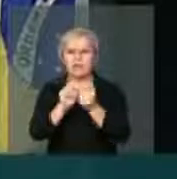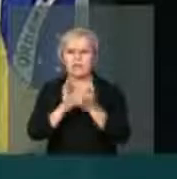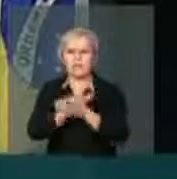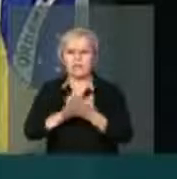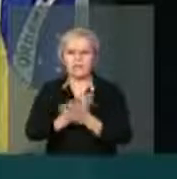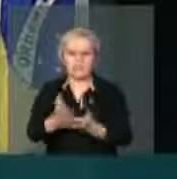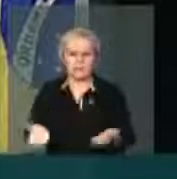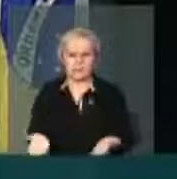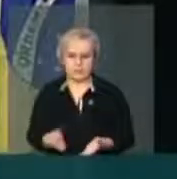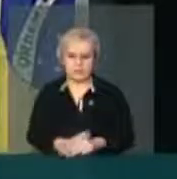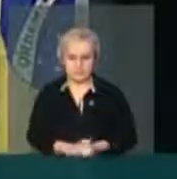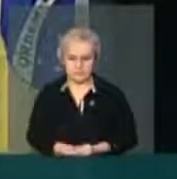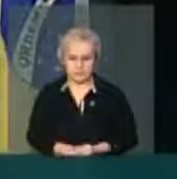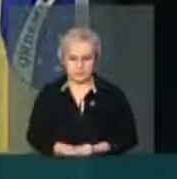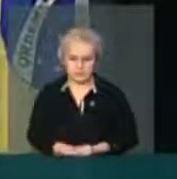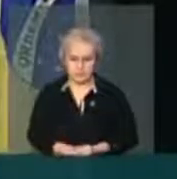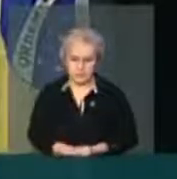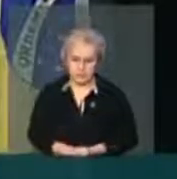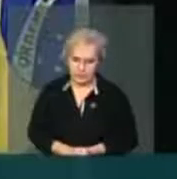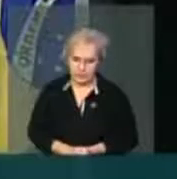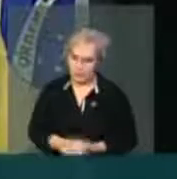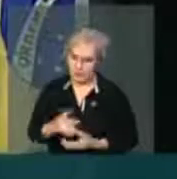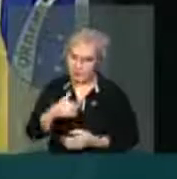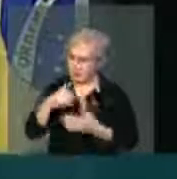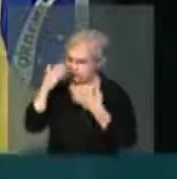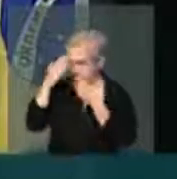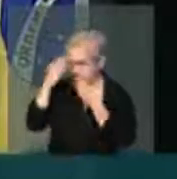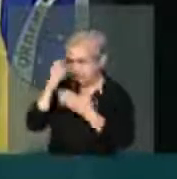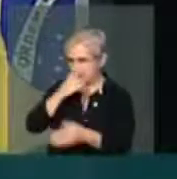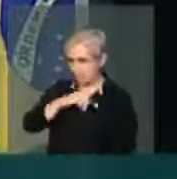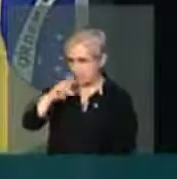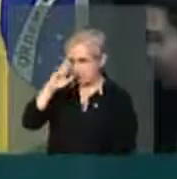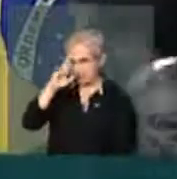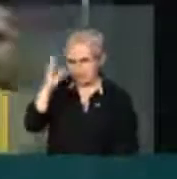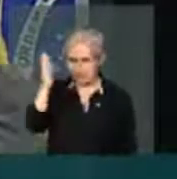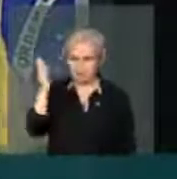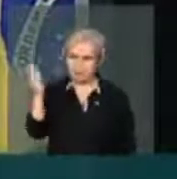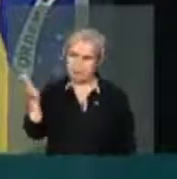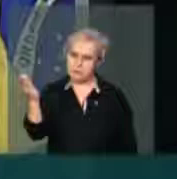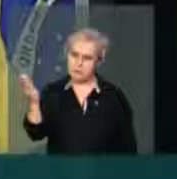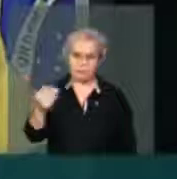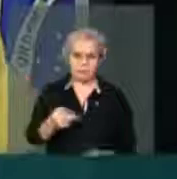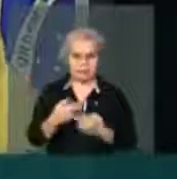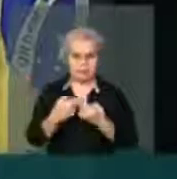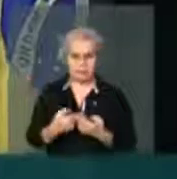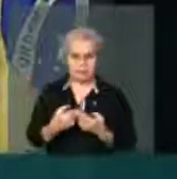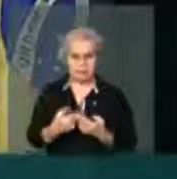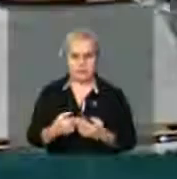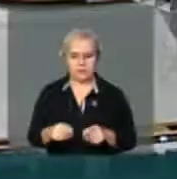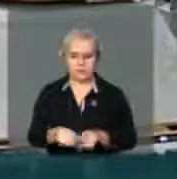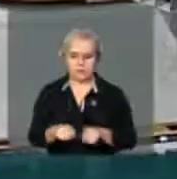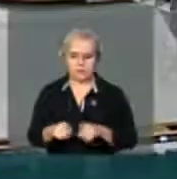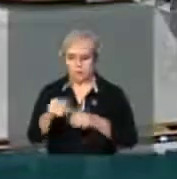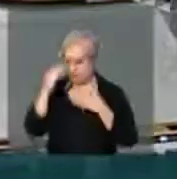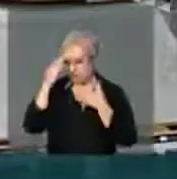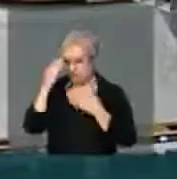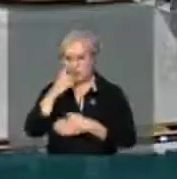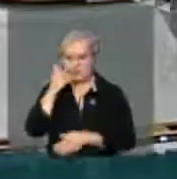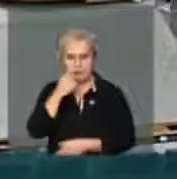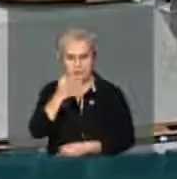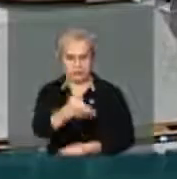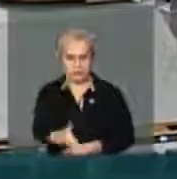Senhor presidente, eu quero só, para finalizar, agradecer a Vossa Excelência a sua paciência, agradecer aos nobres deputados